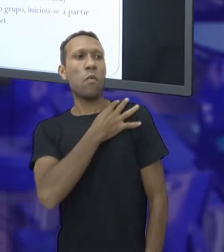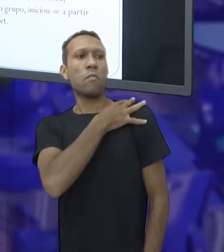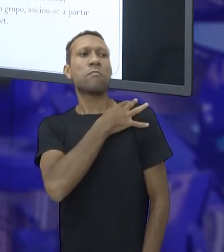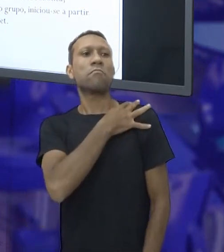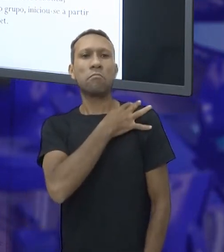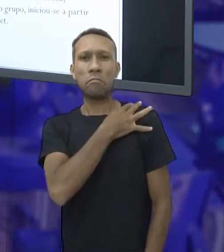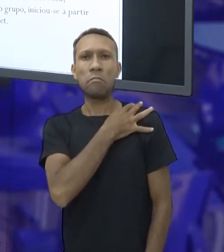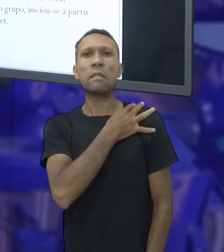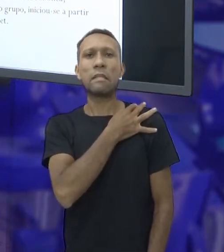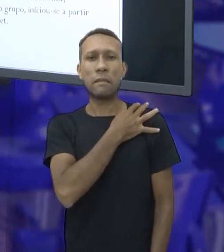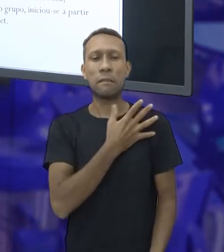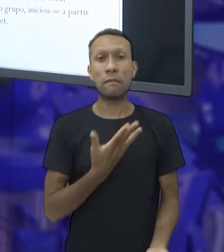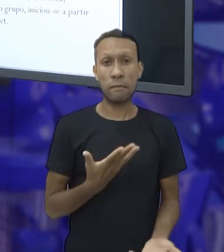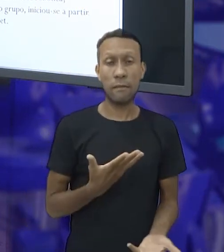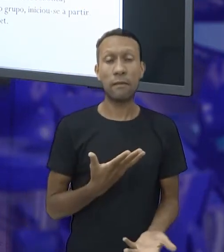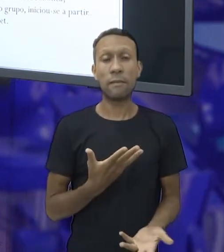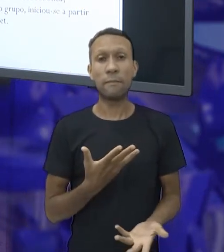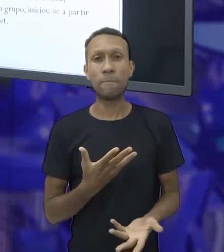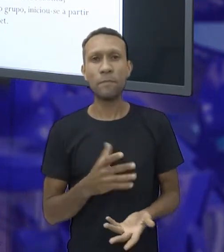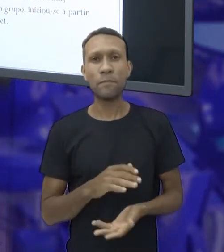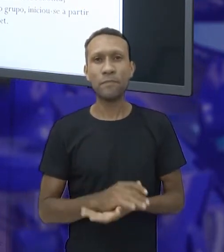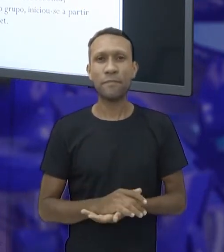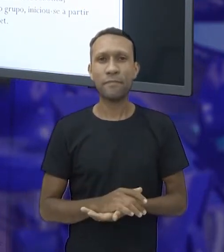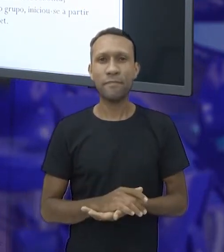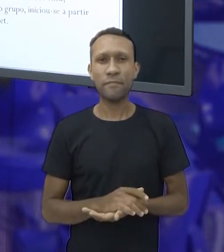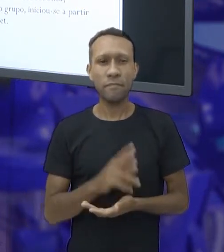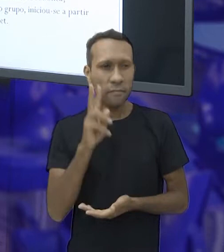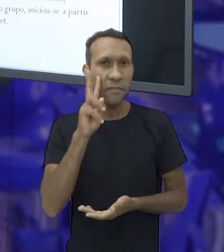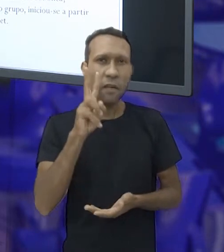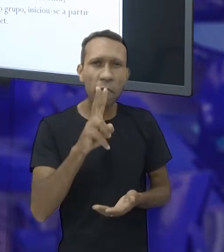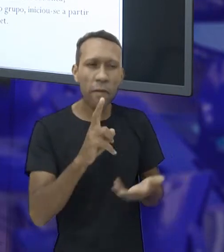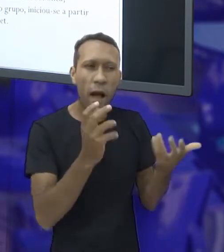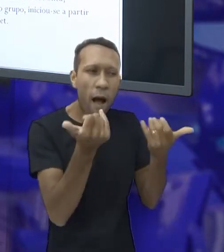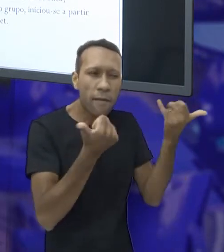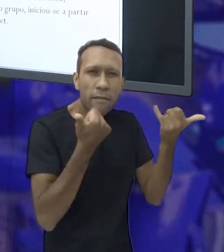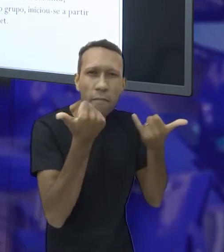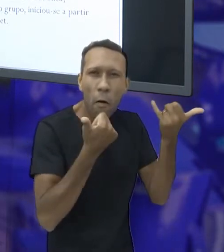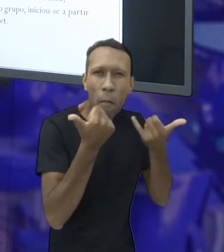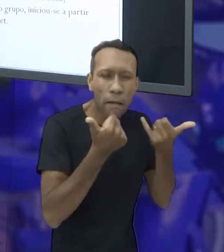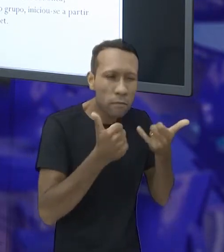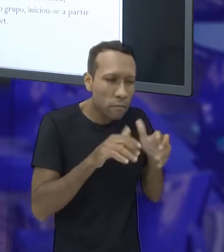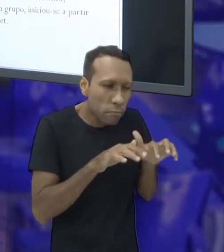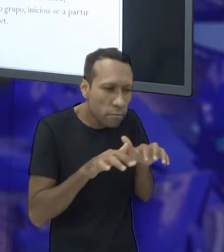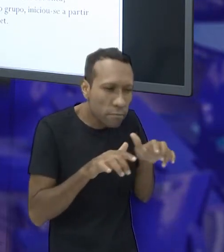Que espalhavam, né, ou triangulavam as informações com